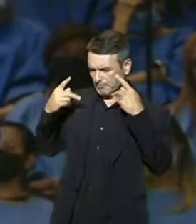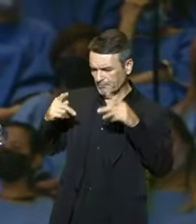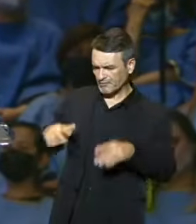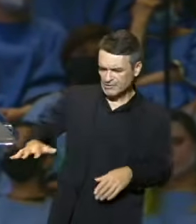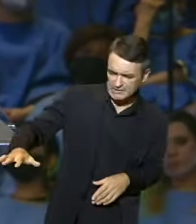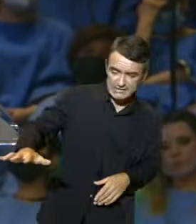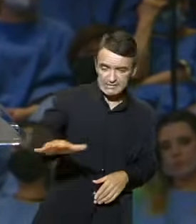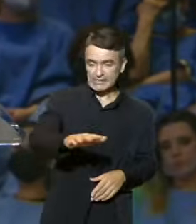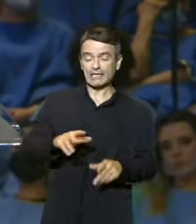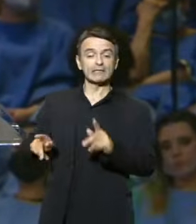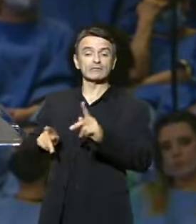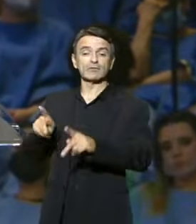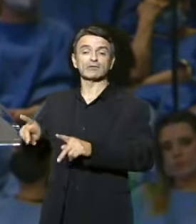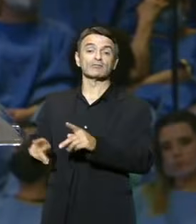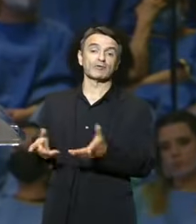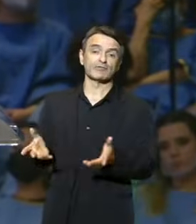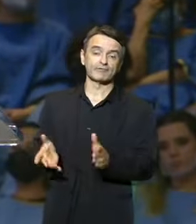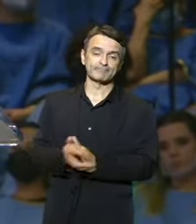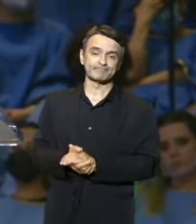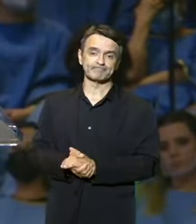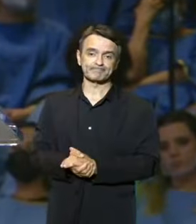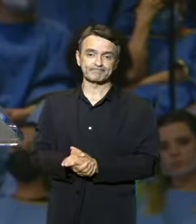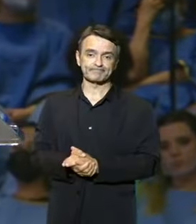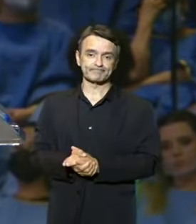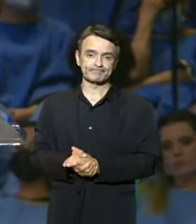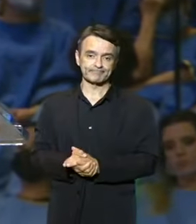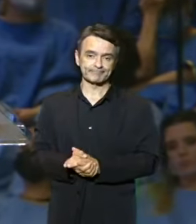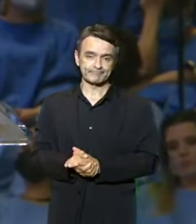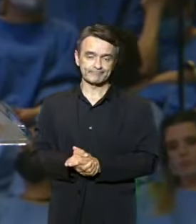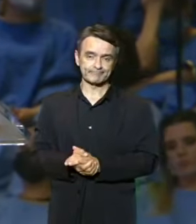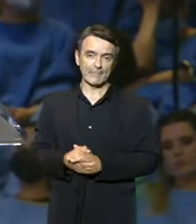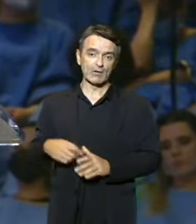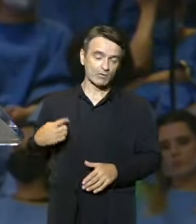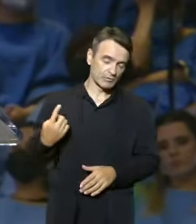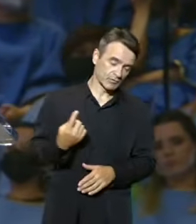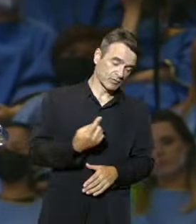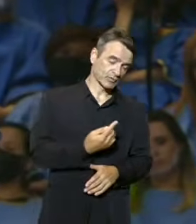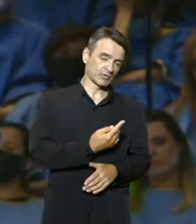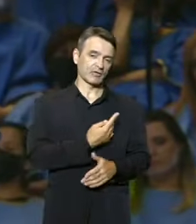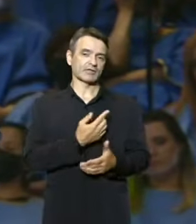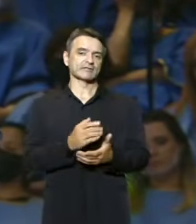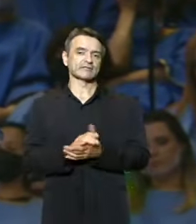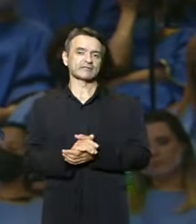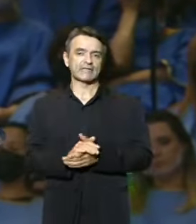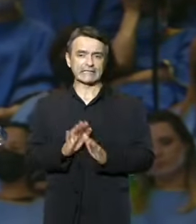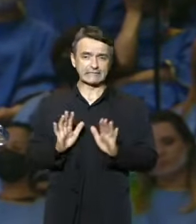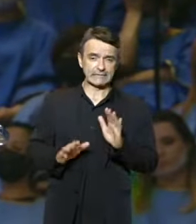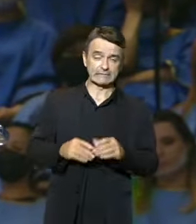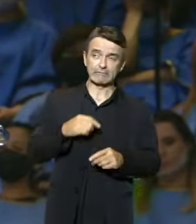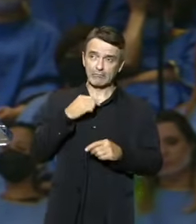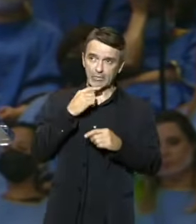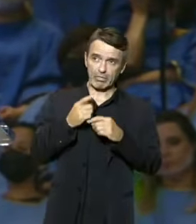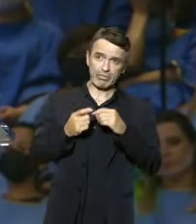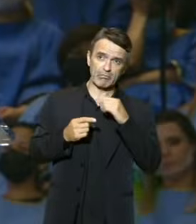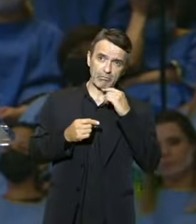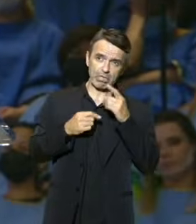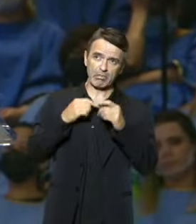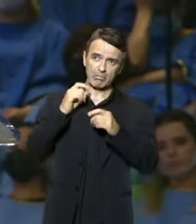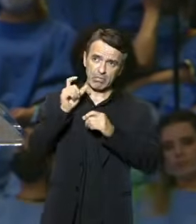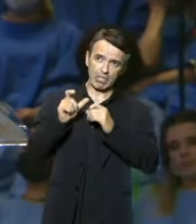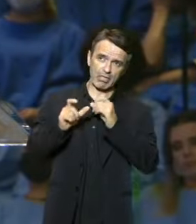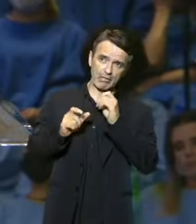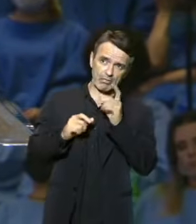de Deus. Sabe, queridos, quando nós somos reclamões,